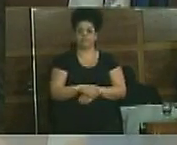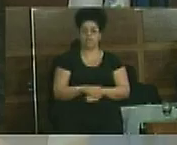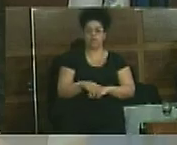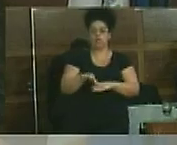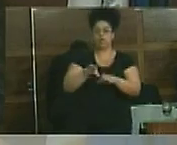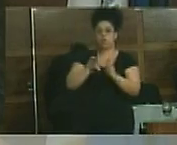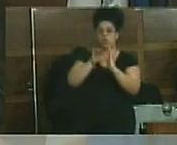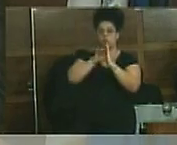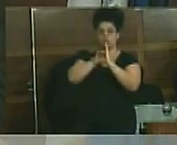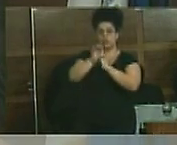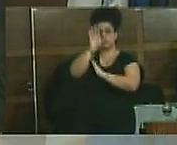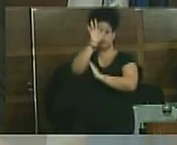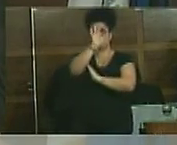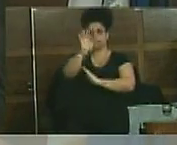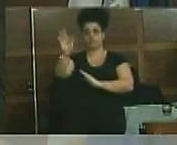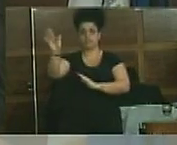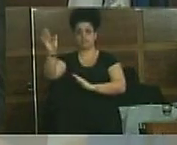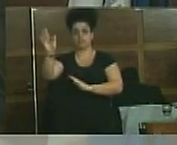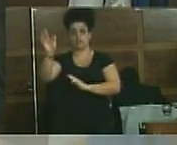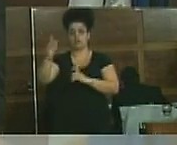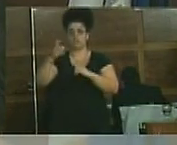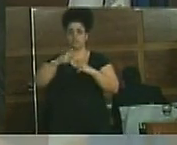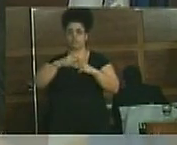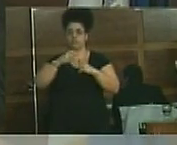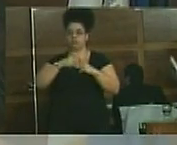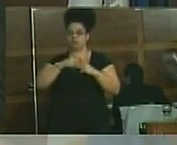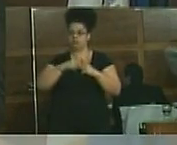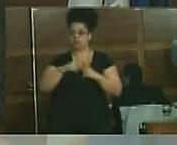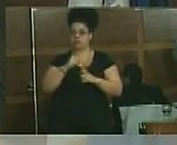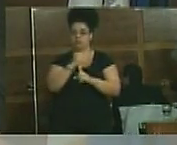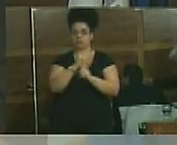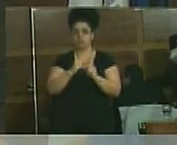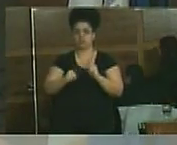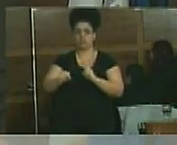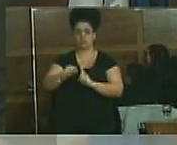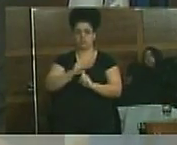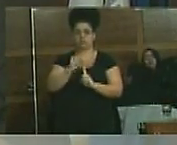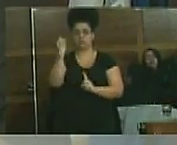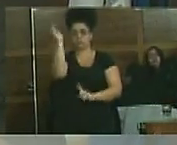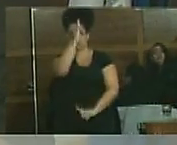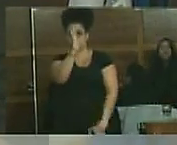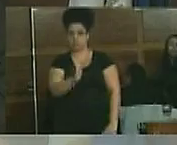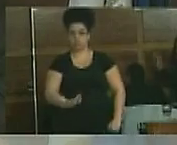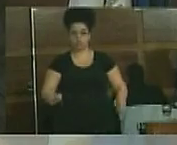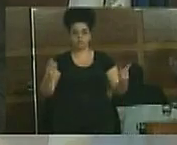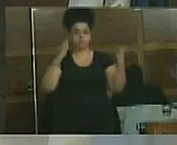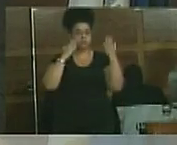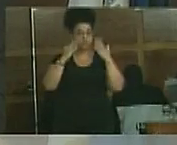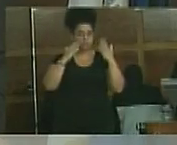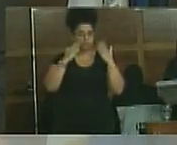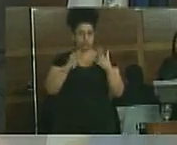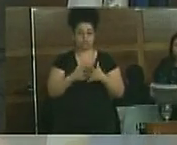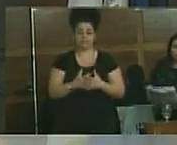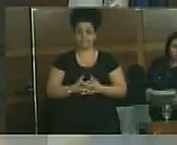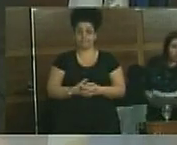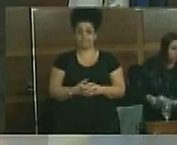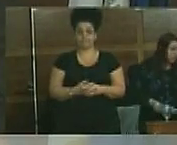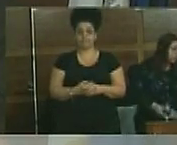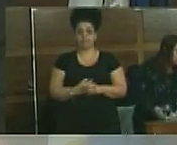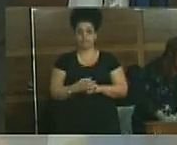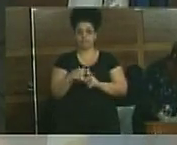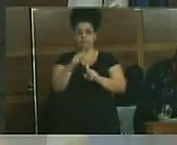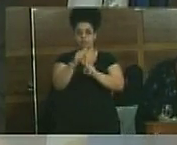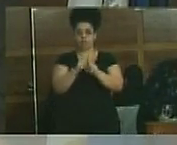Conselho Federal de Medicina e da Associação Brasileira de Psiquiatras. Né? O mês